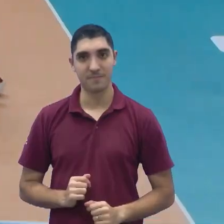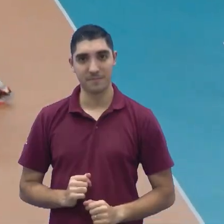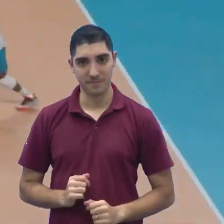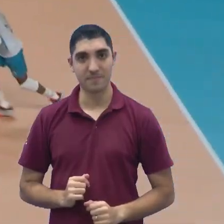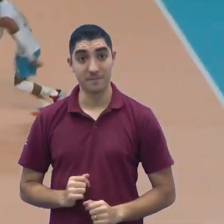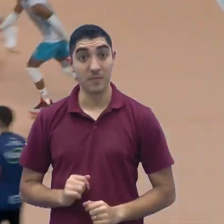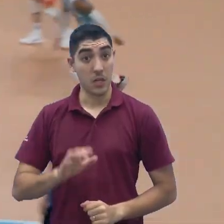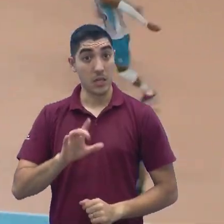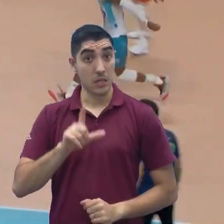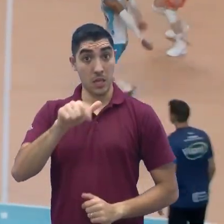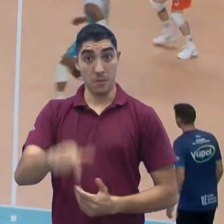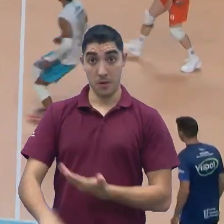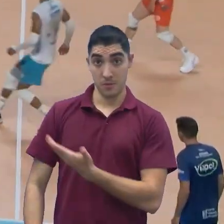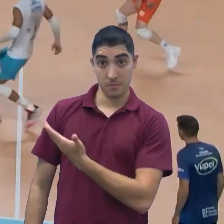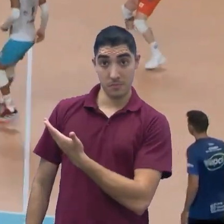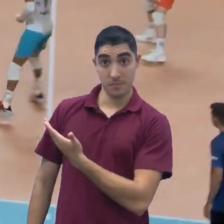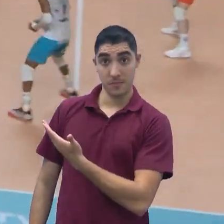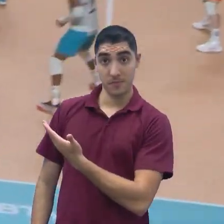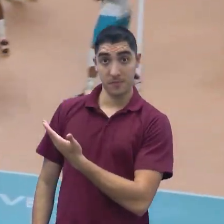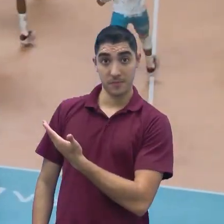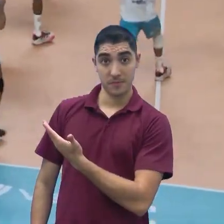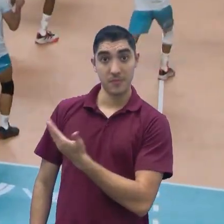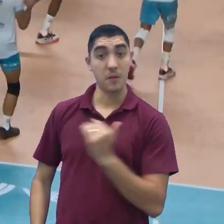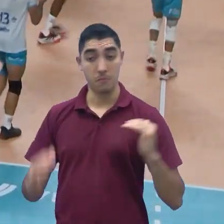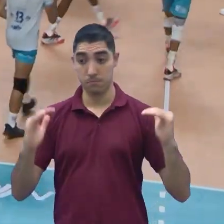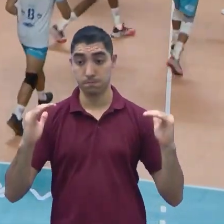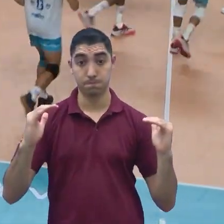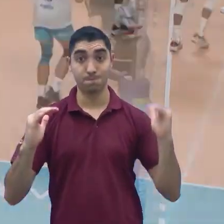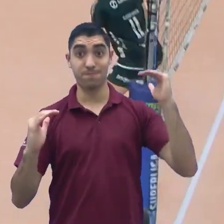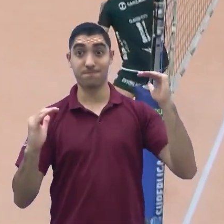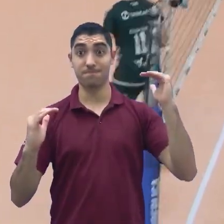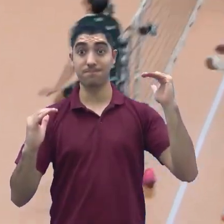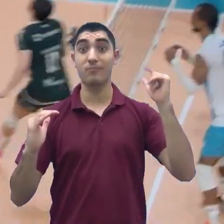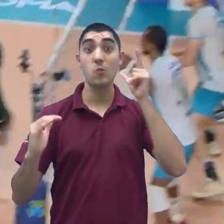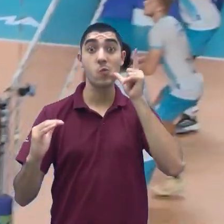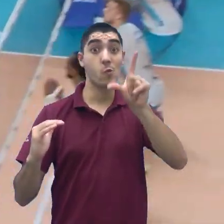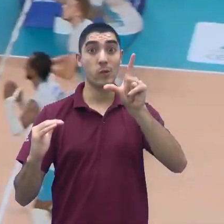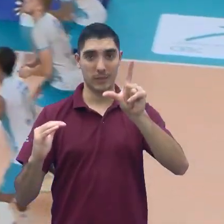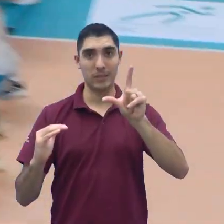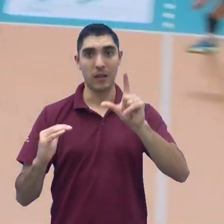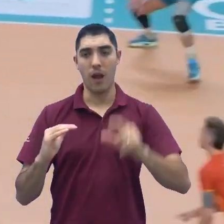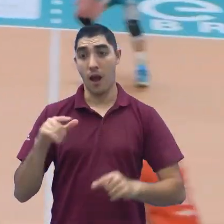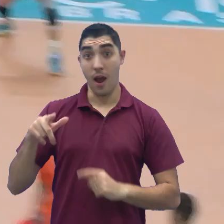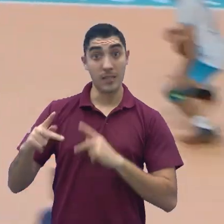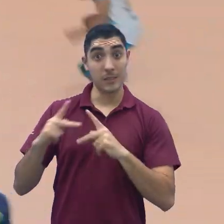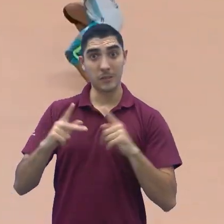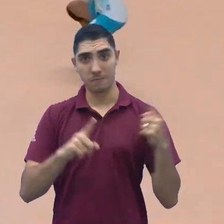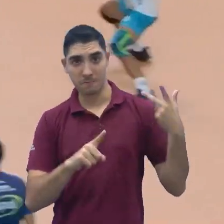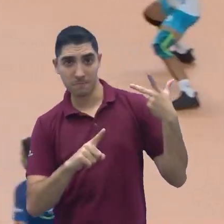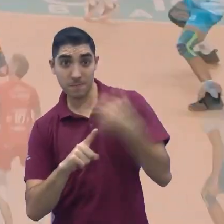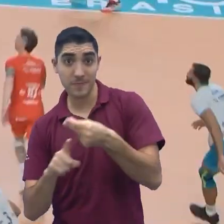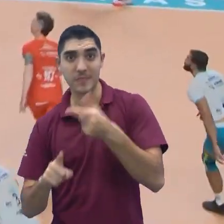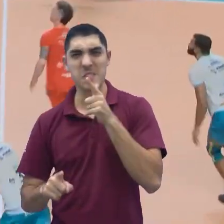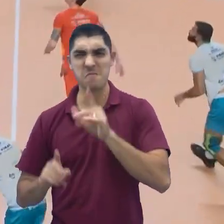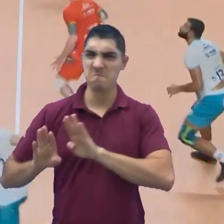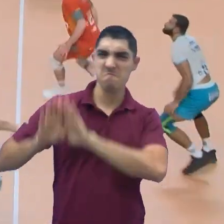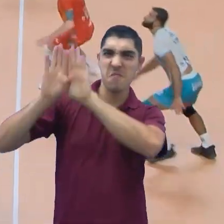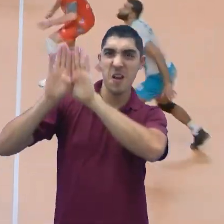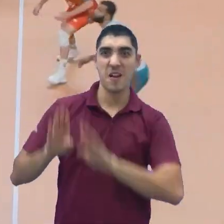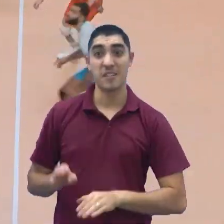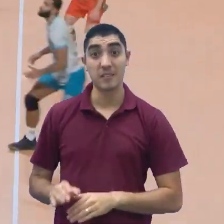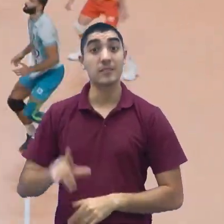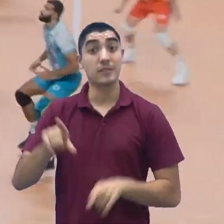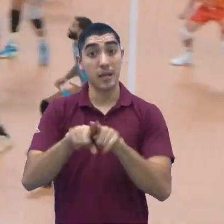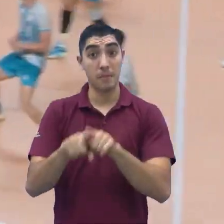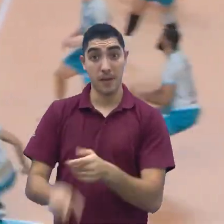Assim, o São José virou o placar na reta final do set e definiria a segunda parcial com Biela no bloqueio e nesse